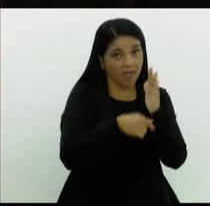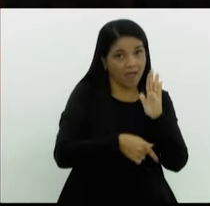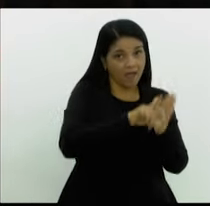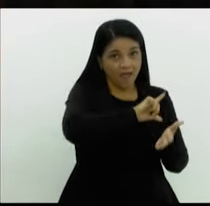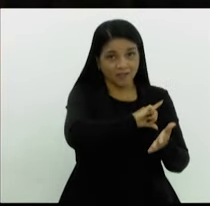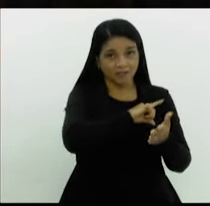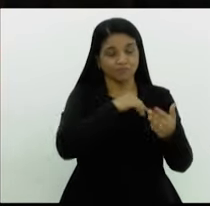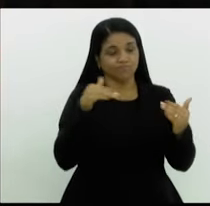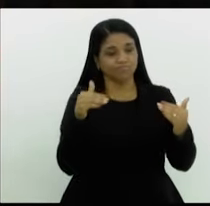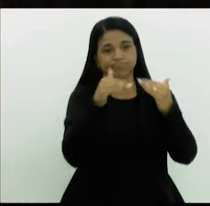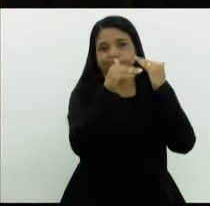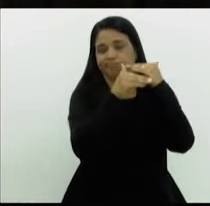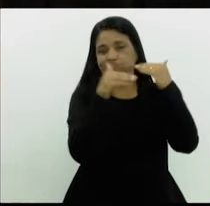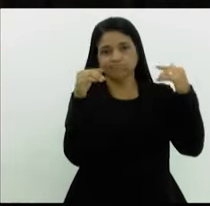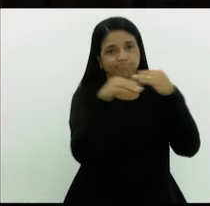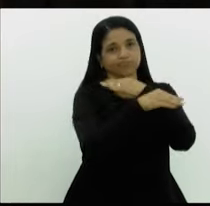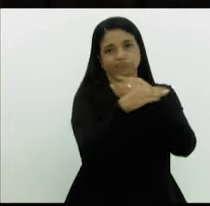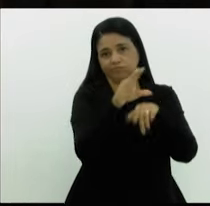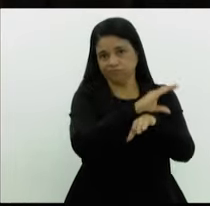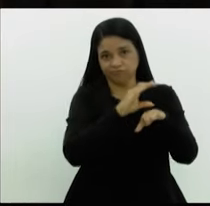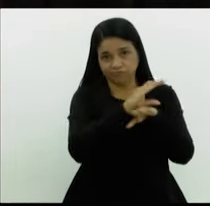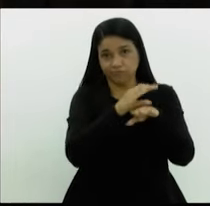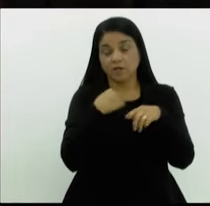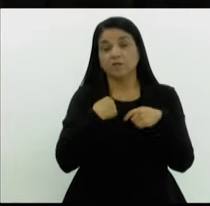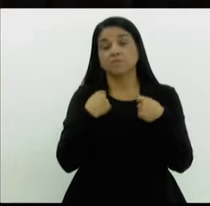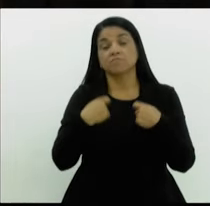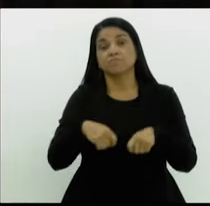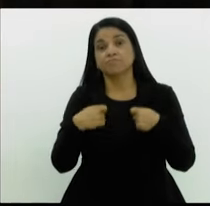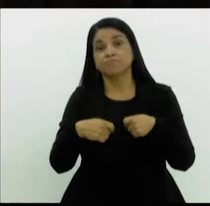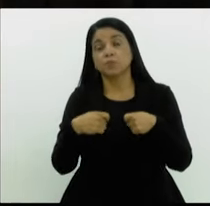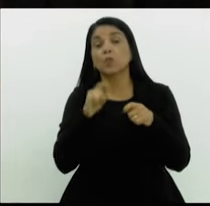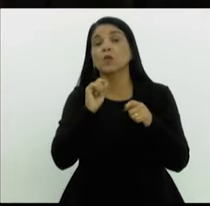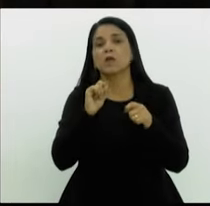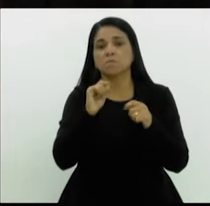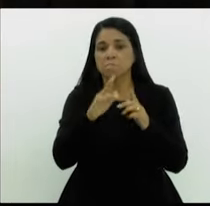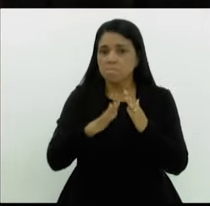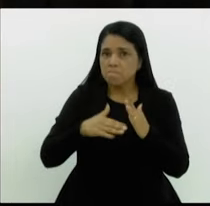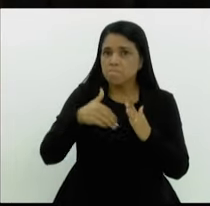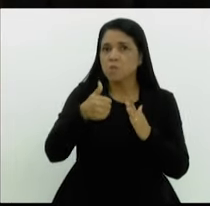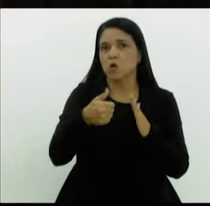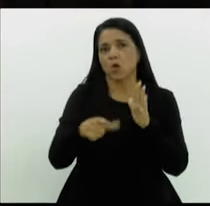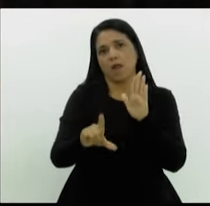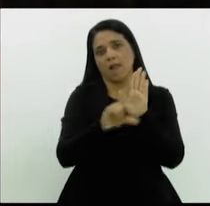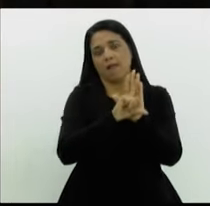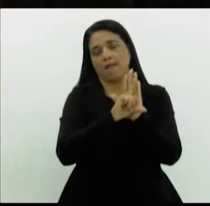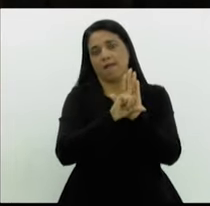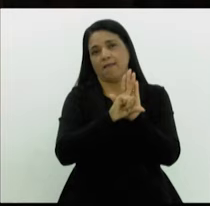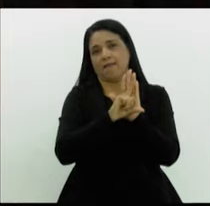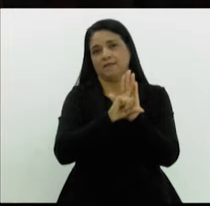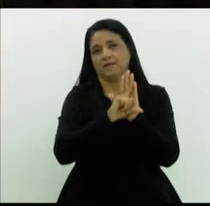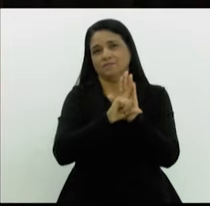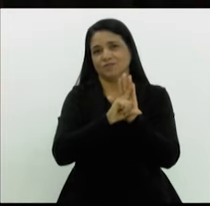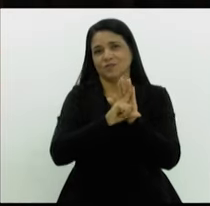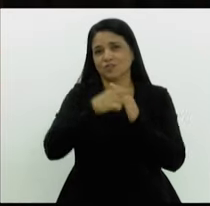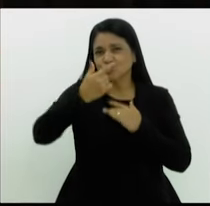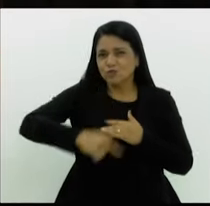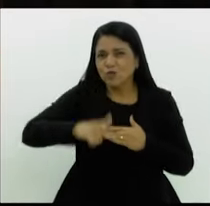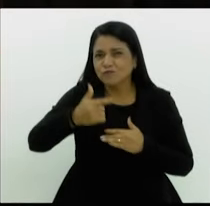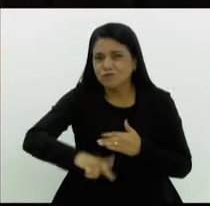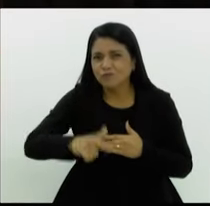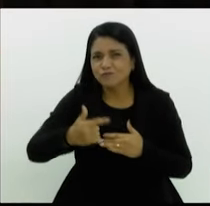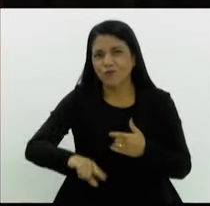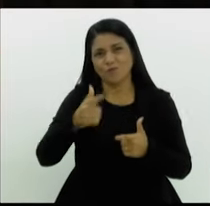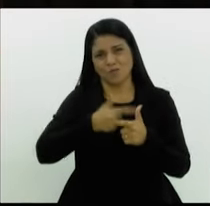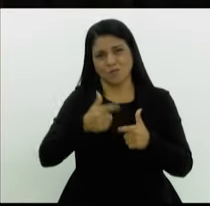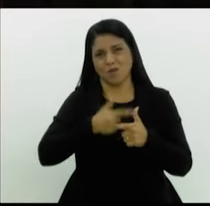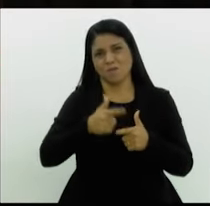considerada inconstitucional, a gente deveria aperfeiçoar a lei e não repetir os problemas da legislação anterior para